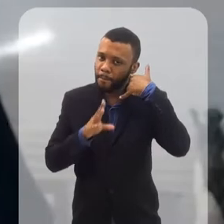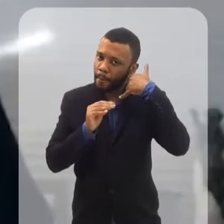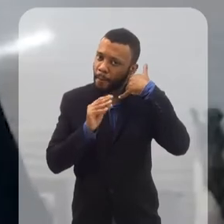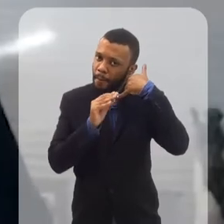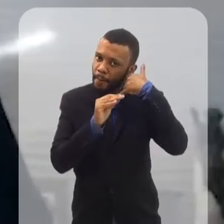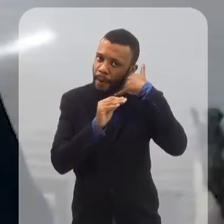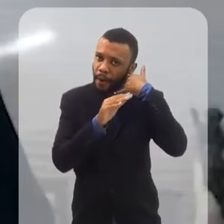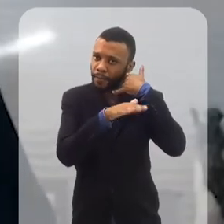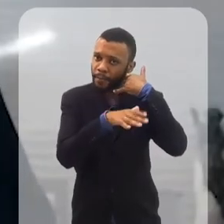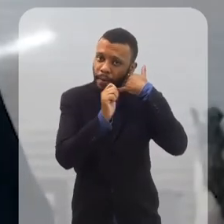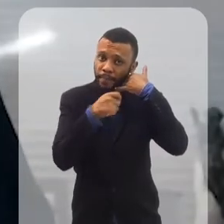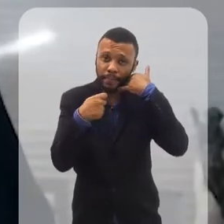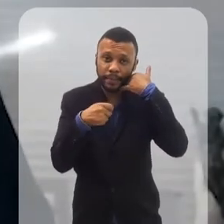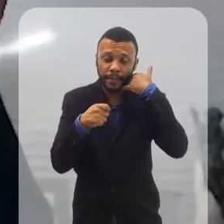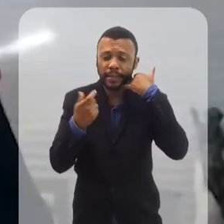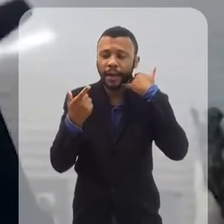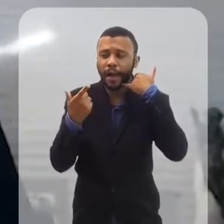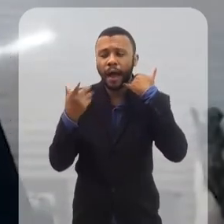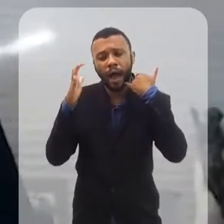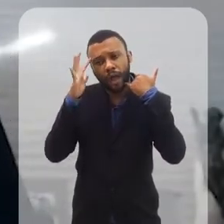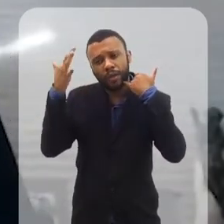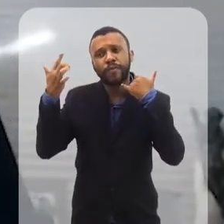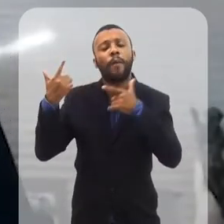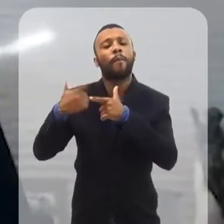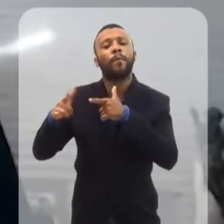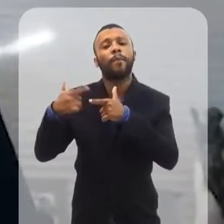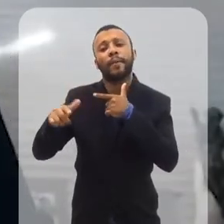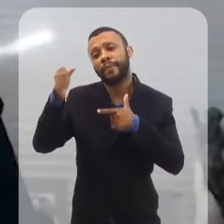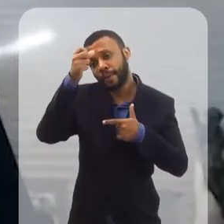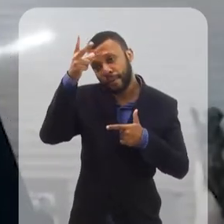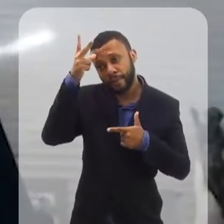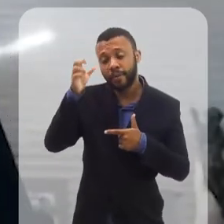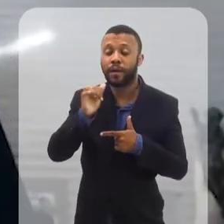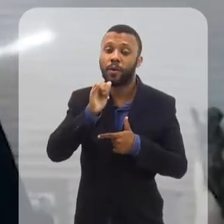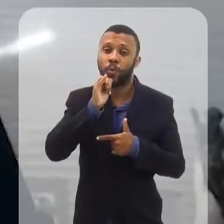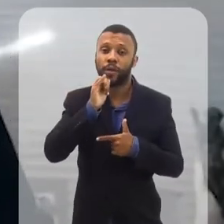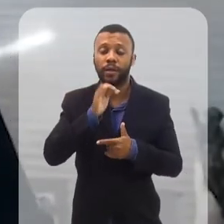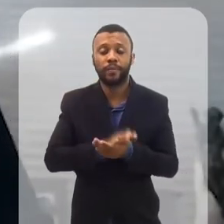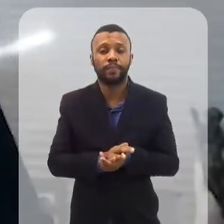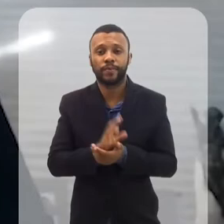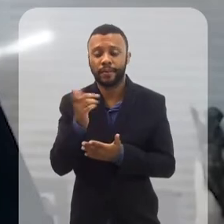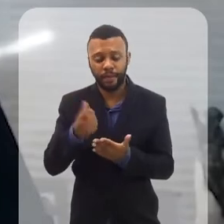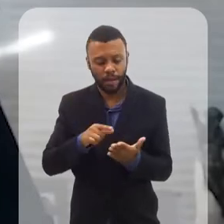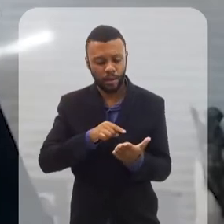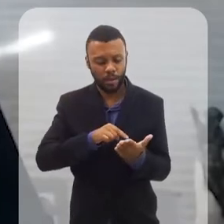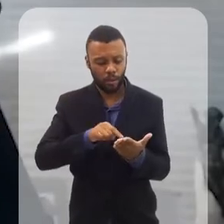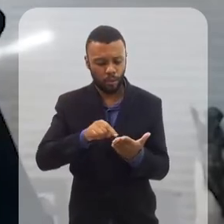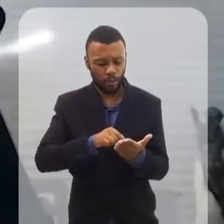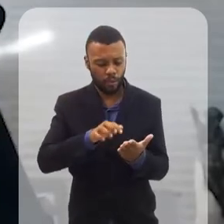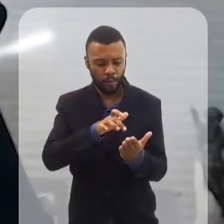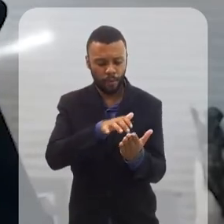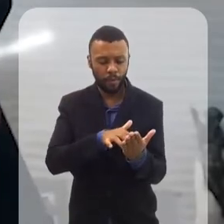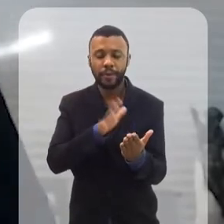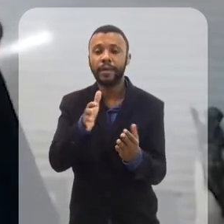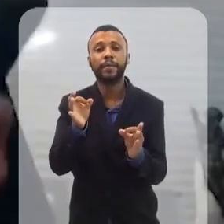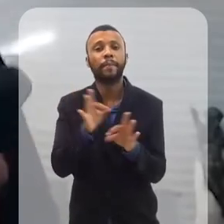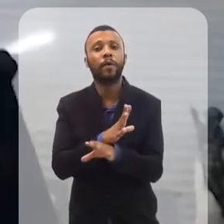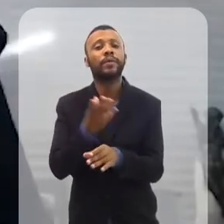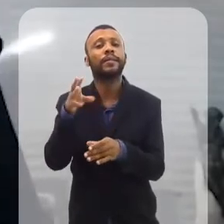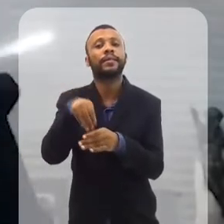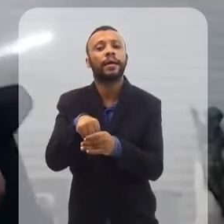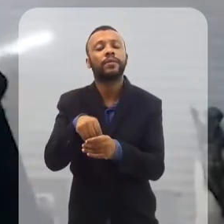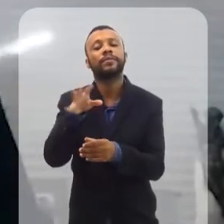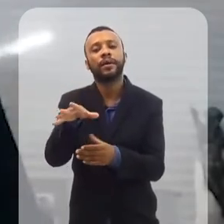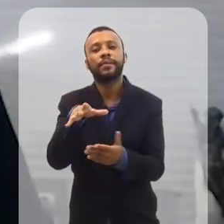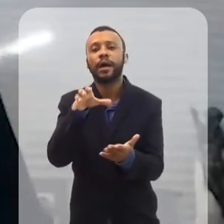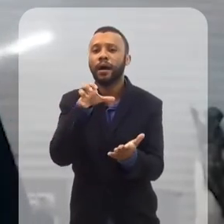falando com a sua mãe, e você precisa ver um negócio lá da prefeitura, por exemplo, você simplesmente vai entrar aqui e